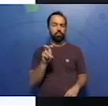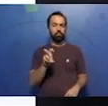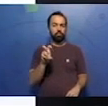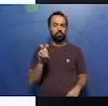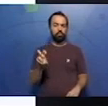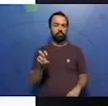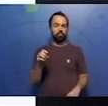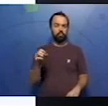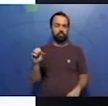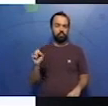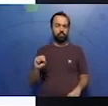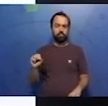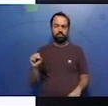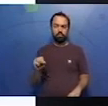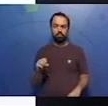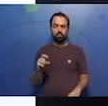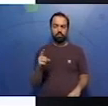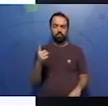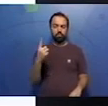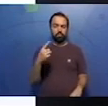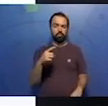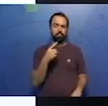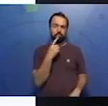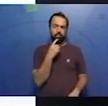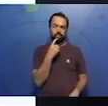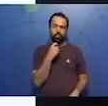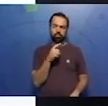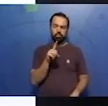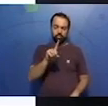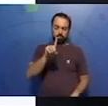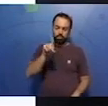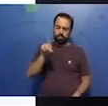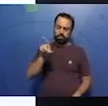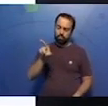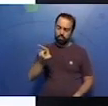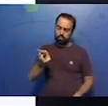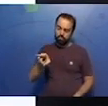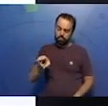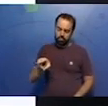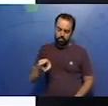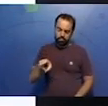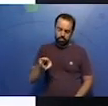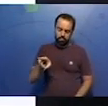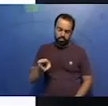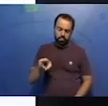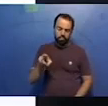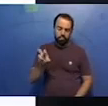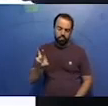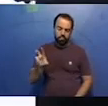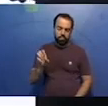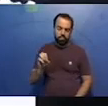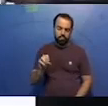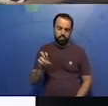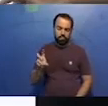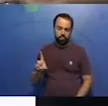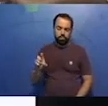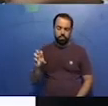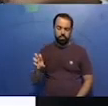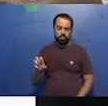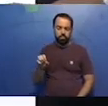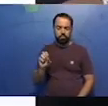olha que o ponteiro dos segundos, ele quase deu uma volta completa, olha. 5, 10,